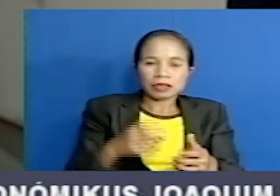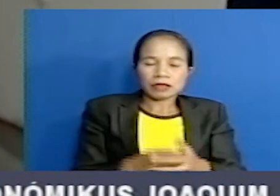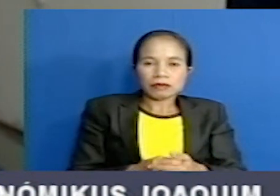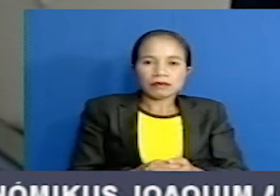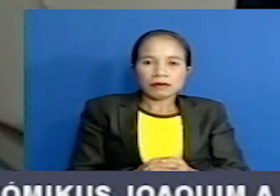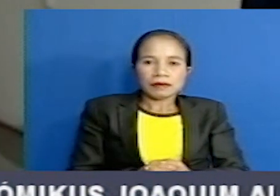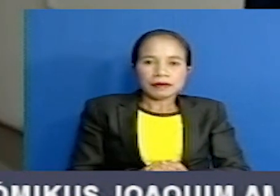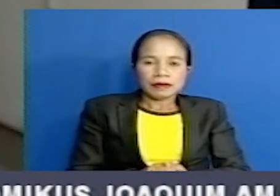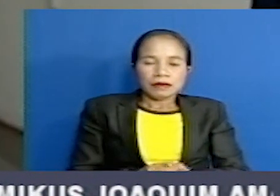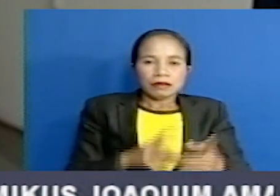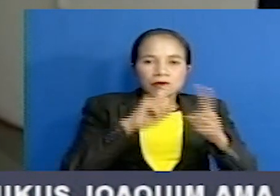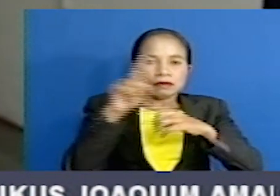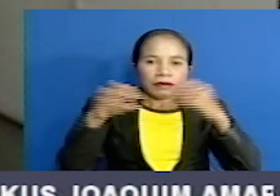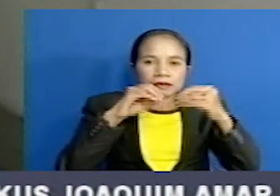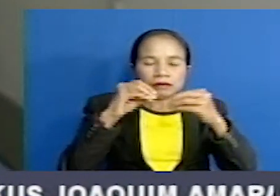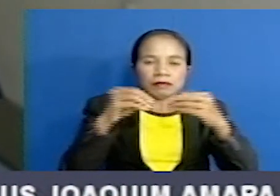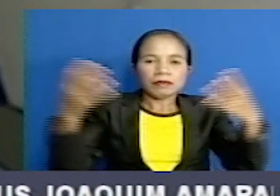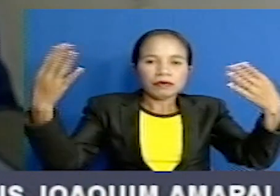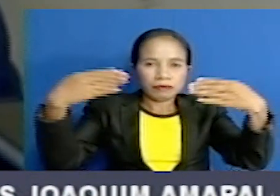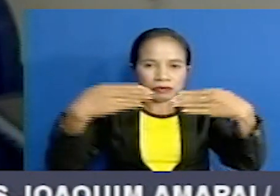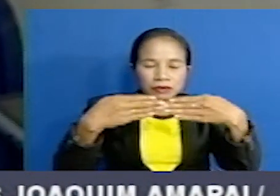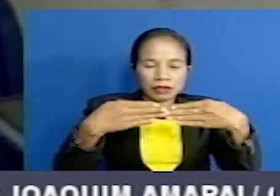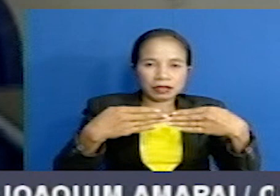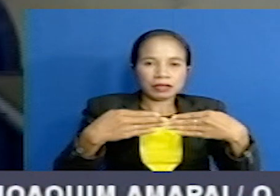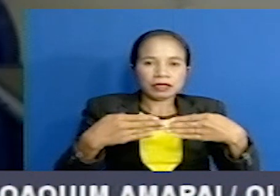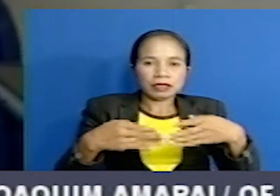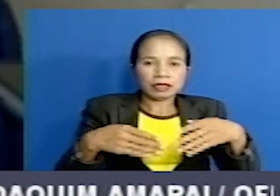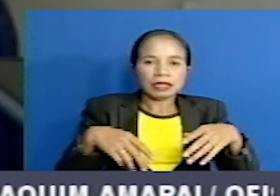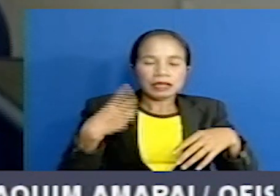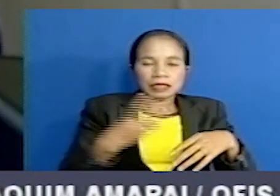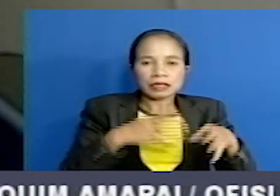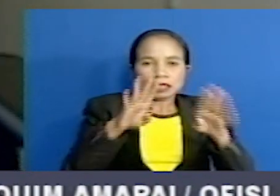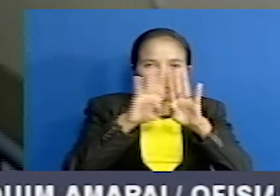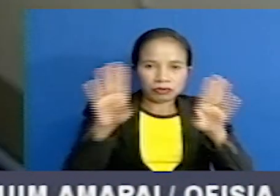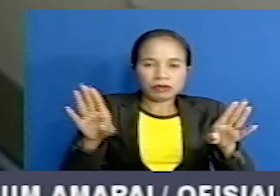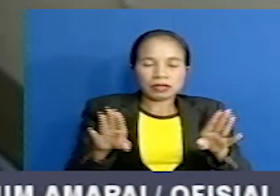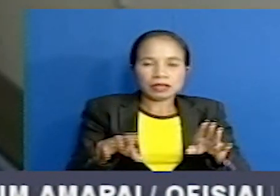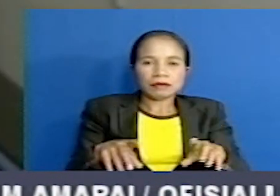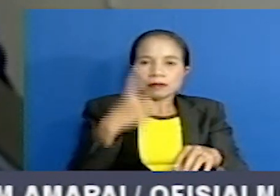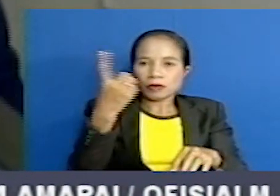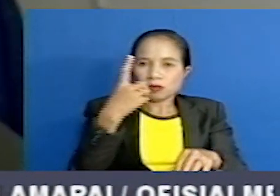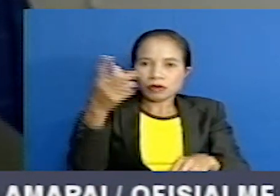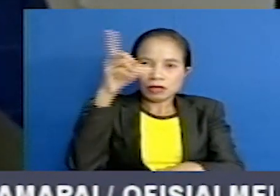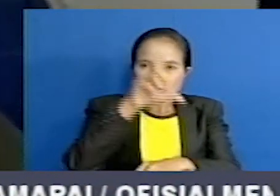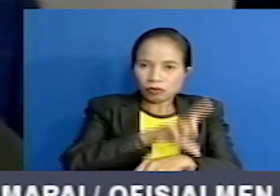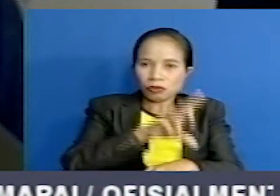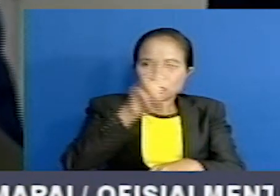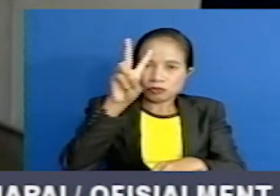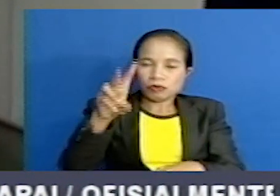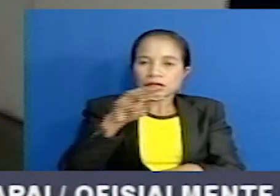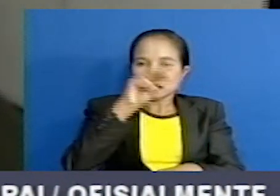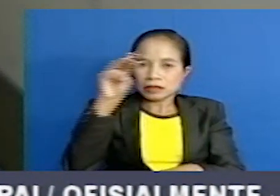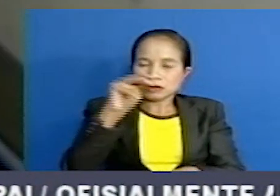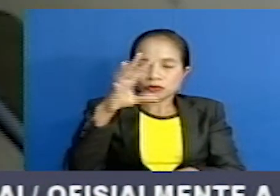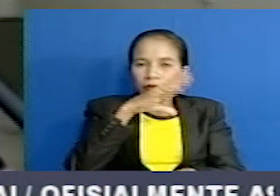maka kulia com a fronteira, né? E fronteira, né? Ita loke, mas nem ita loke para loran rua dele. Portanto, quarta